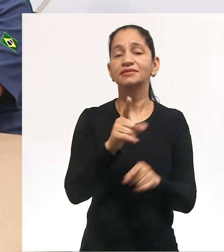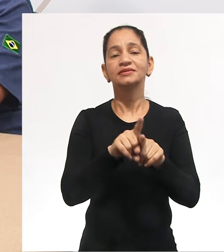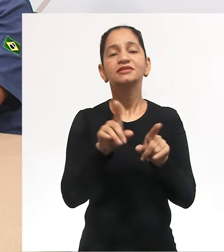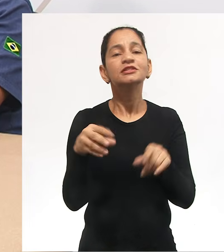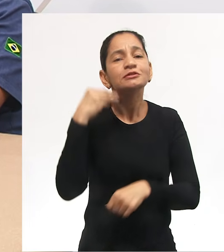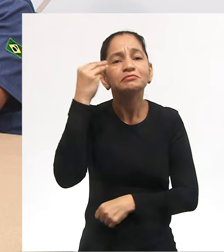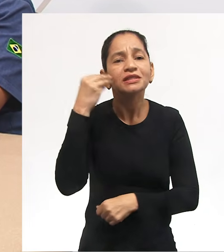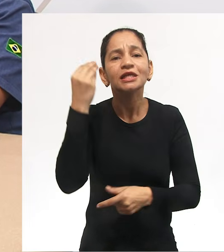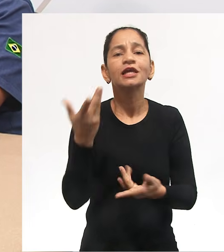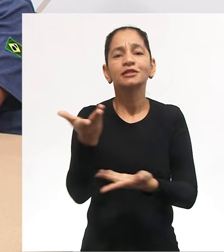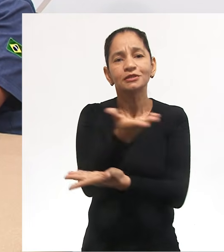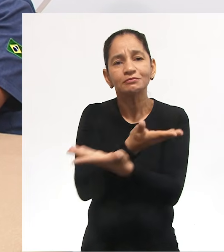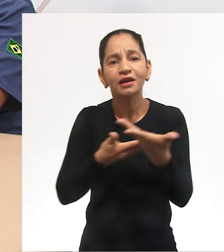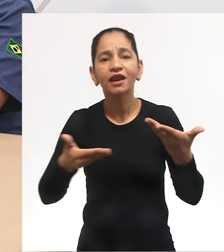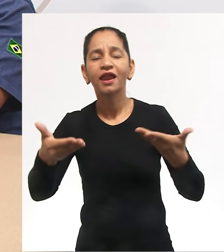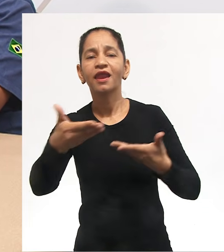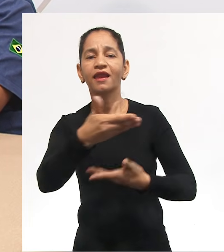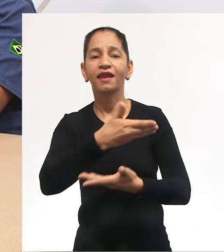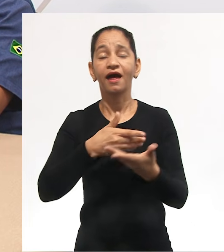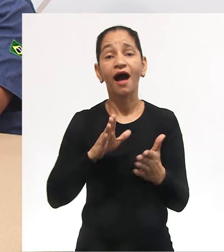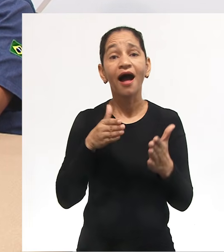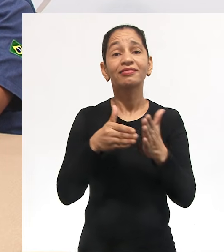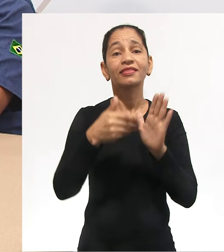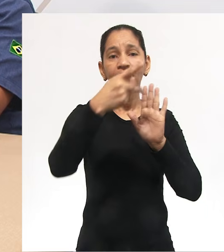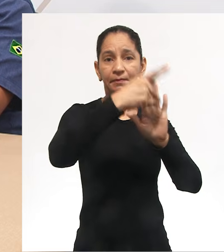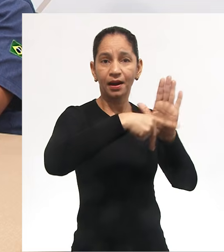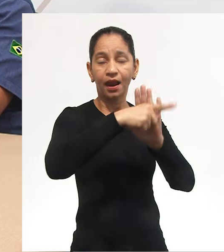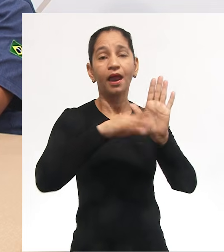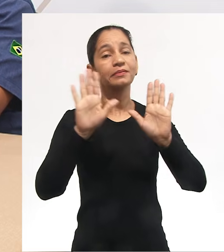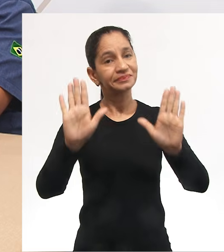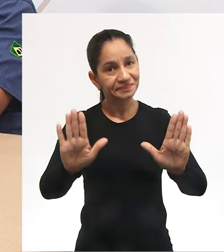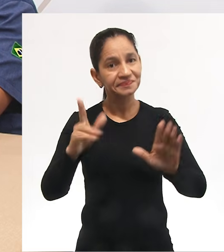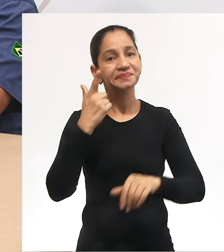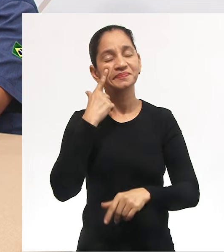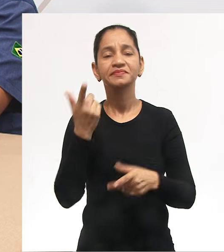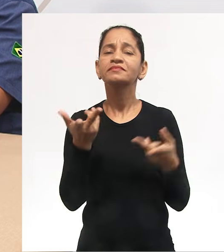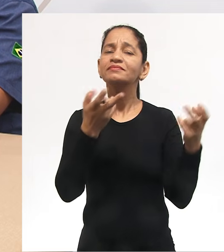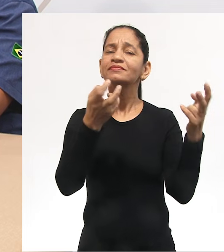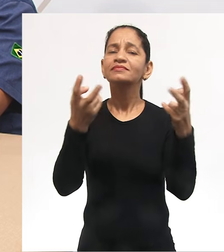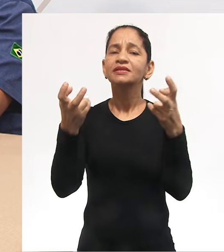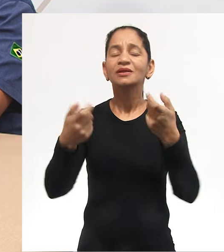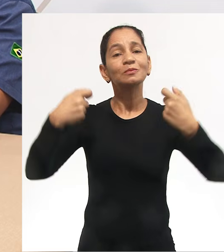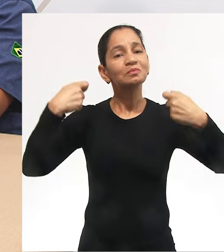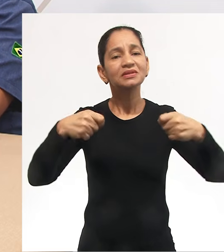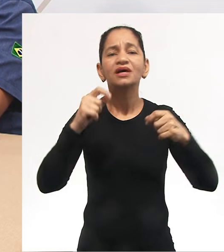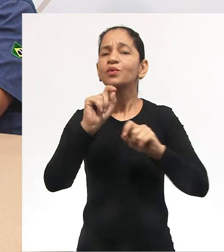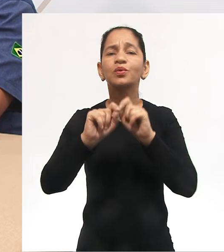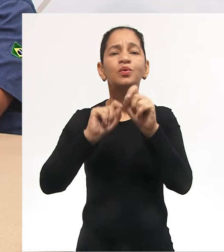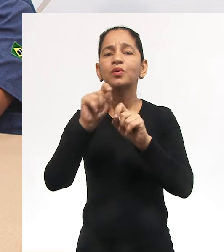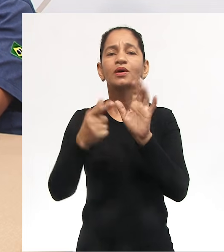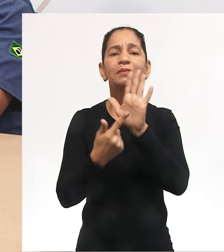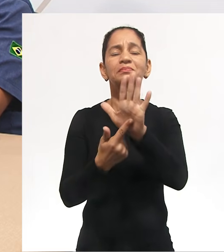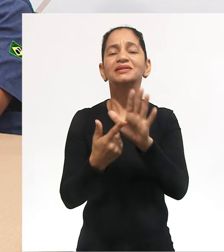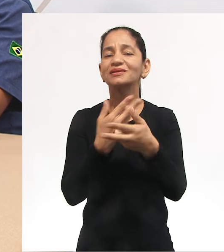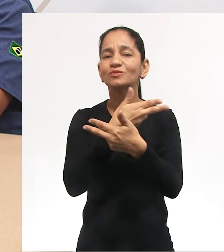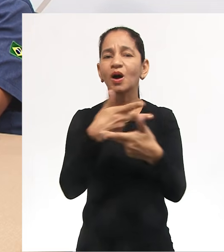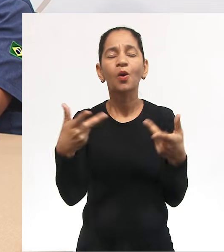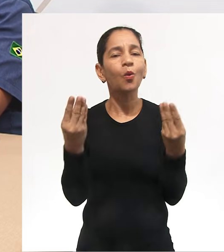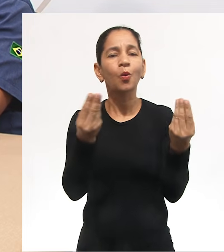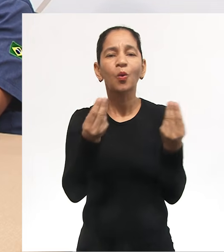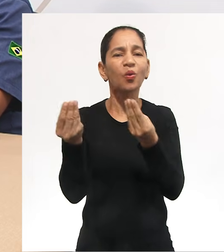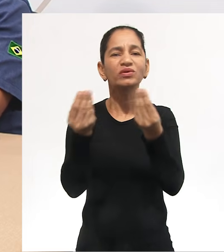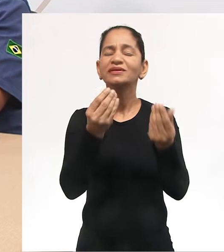pré-1, pré-2. Uhum. E aí essa experiência toda de até chegar ao projeto, foi que a gente viu